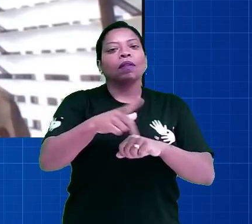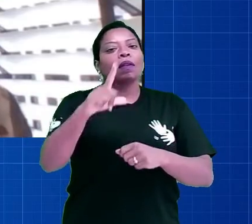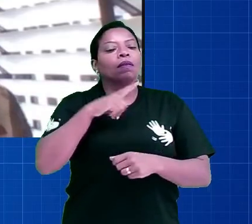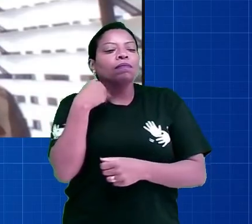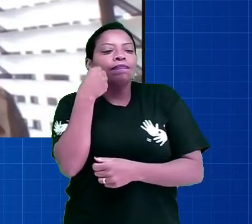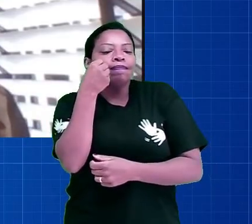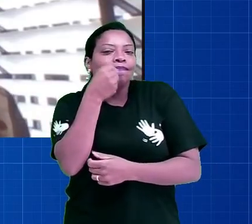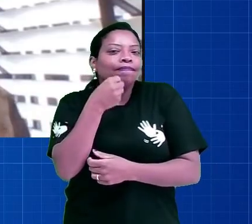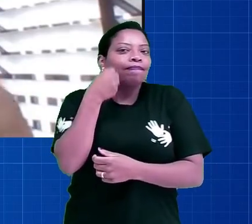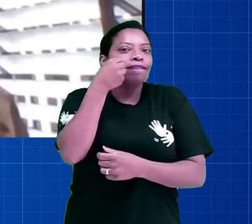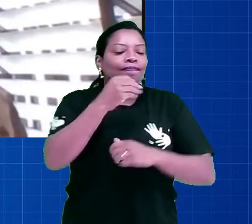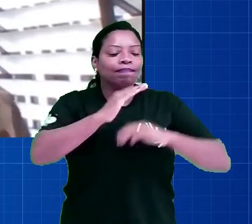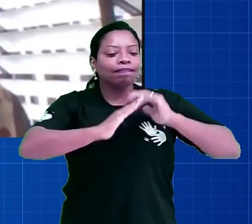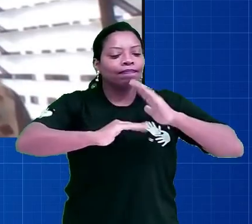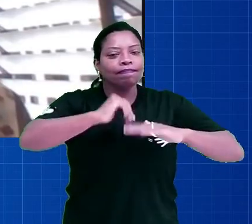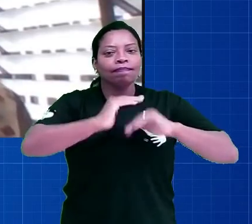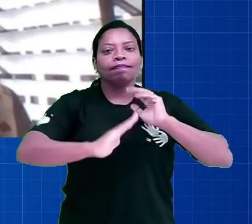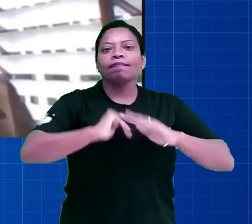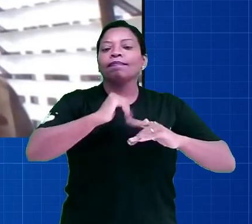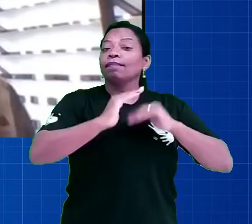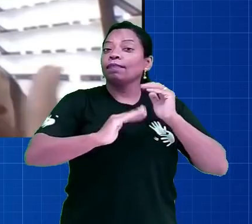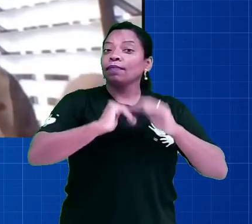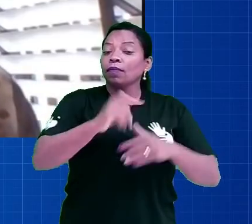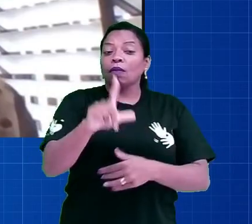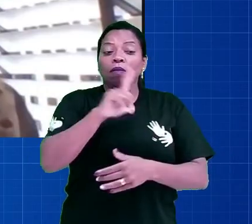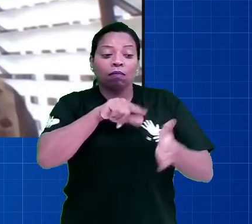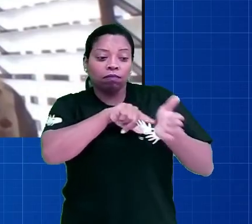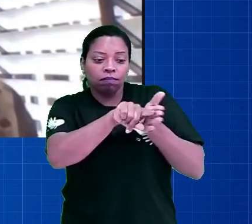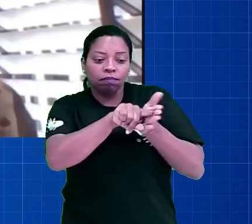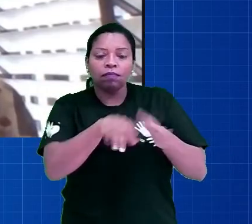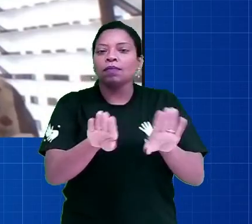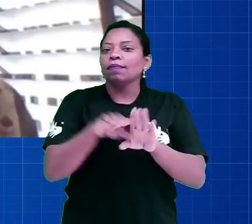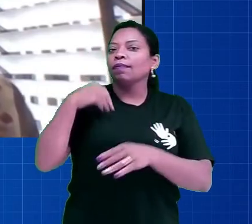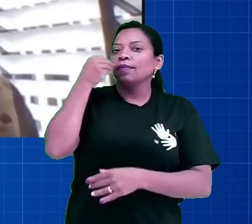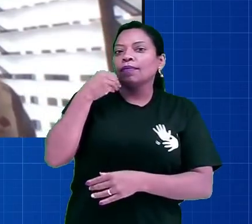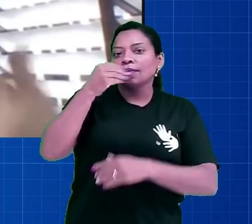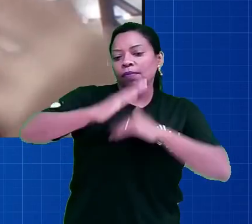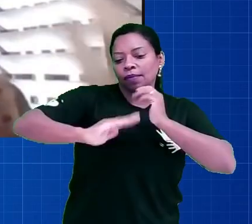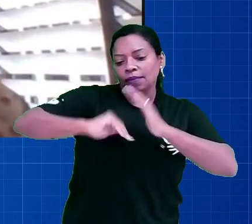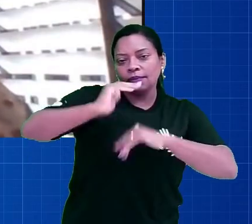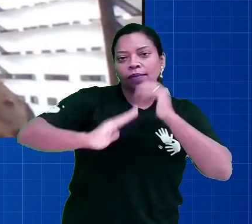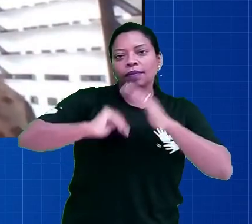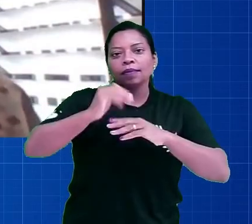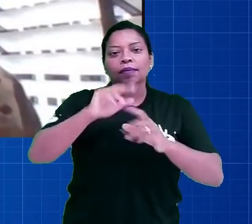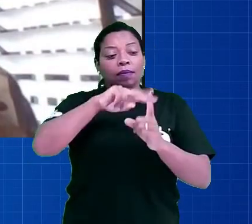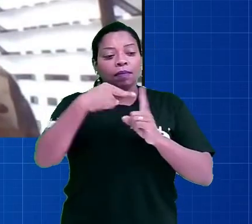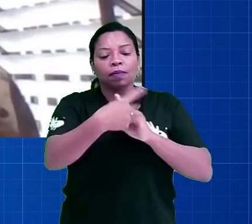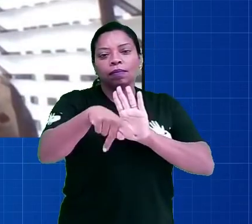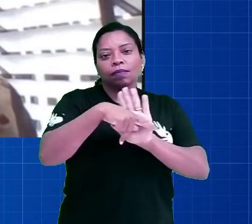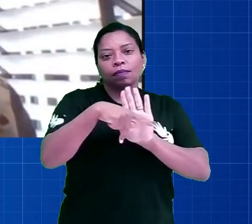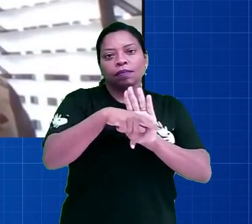inúmeros os países que passam a experimentar, né, a ter tanto pesquisas